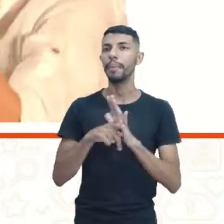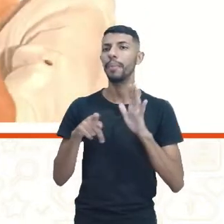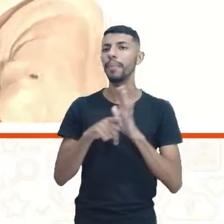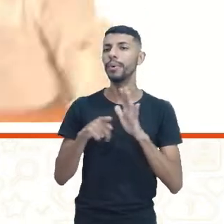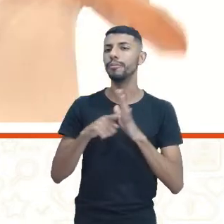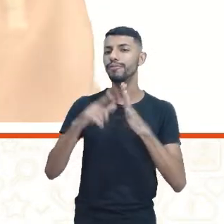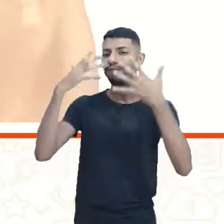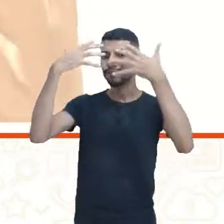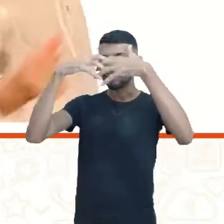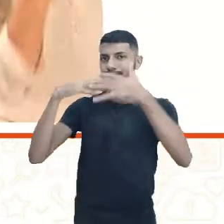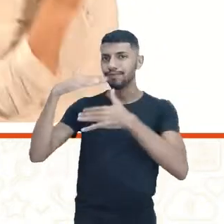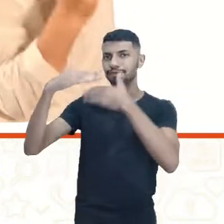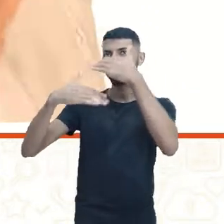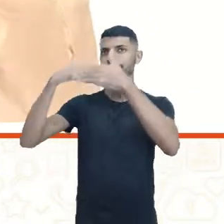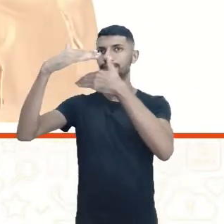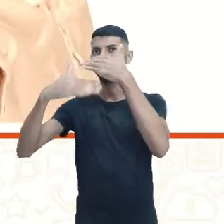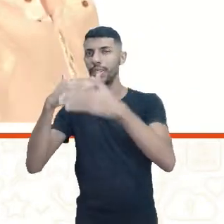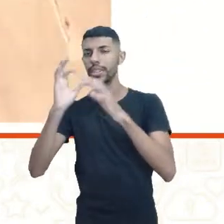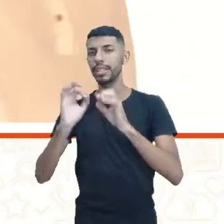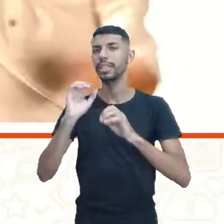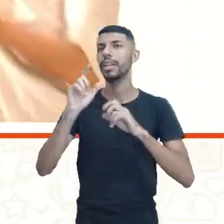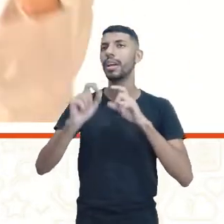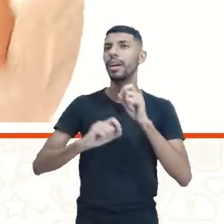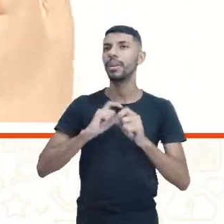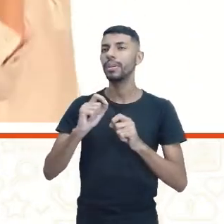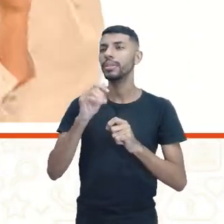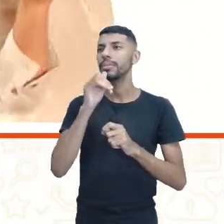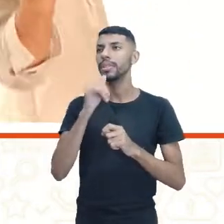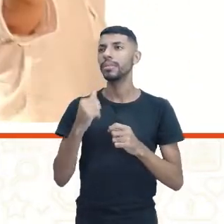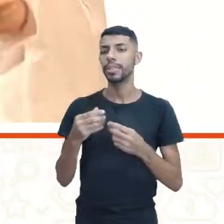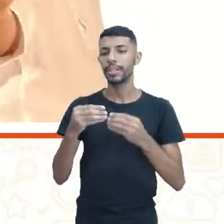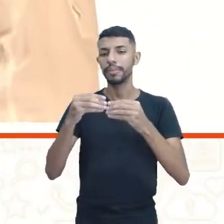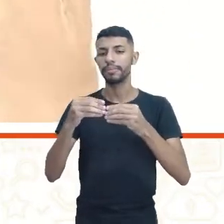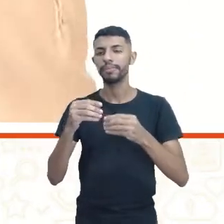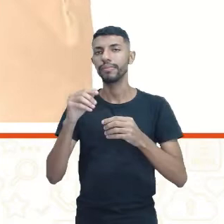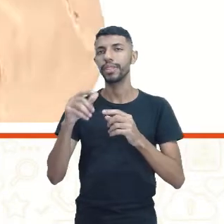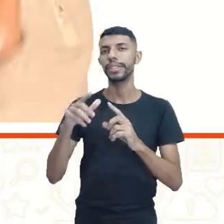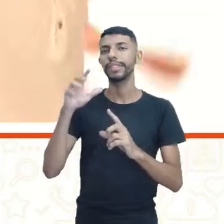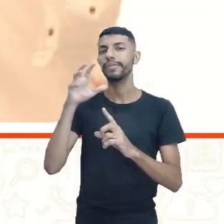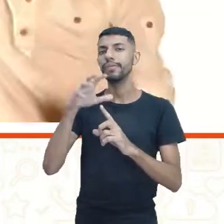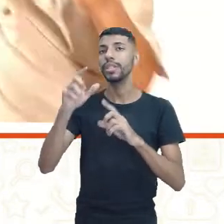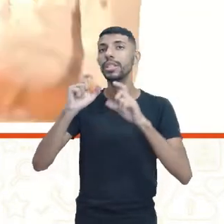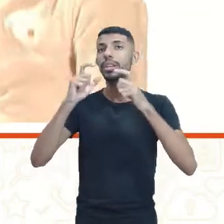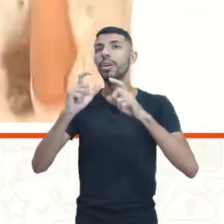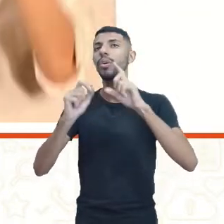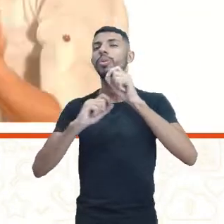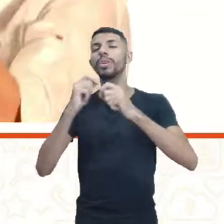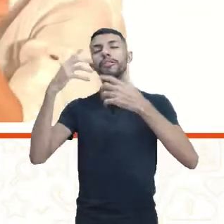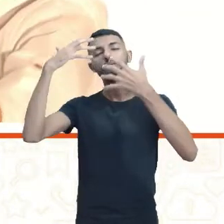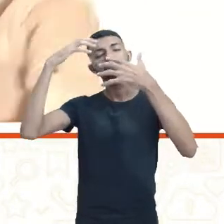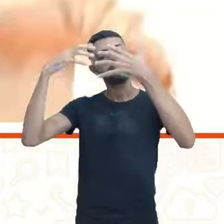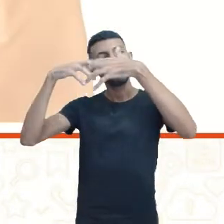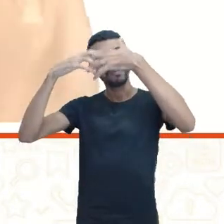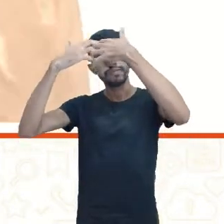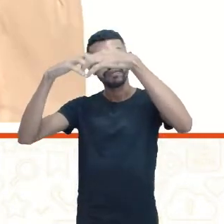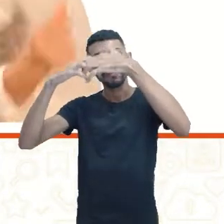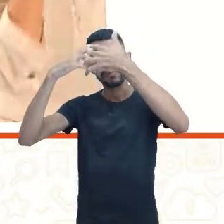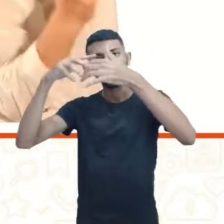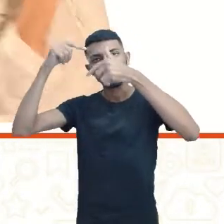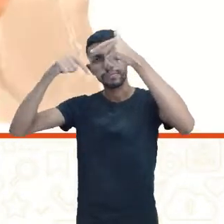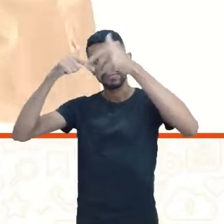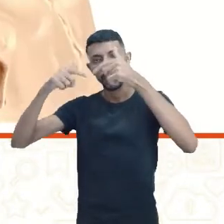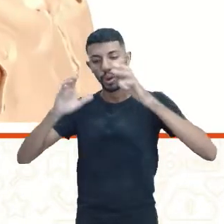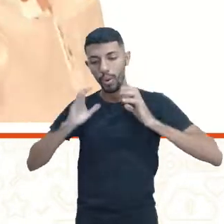neurodesenvolvimento, né? Um transtorno que compromete o sistema neurofuncional, é um transtorno do